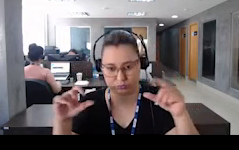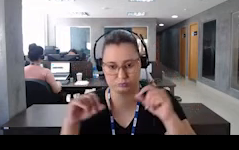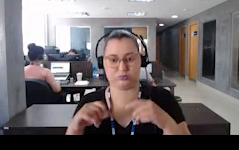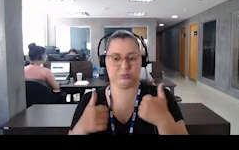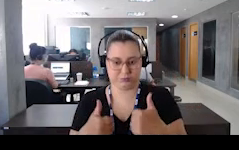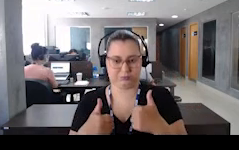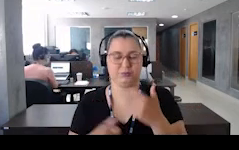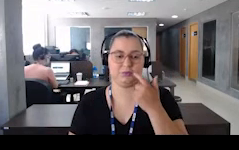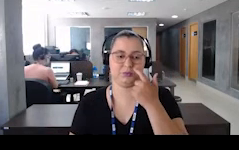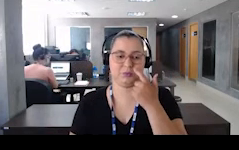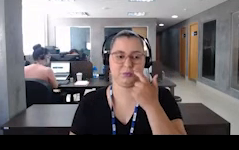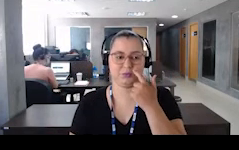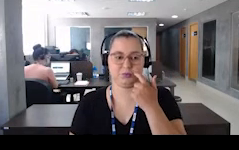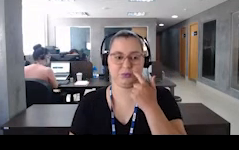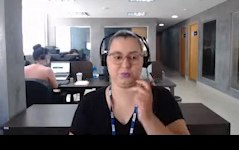Tudo bem?